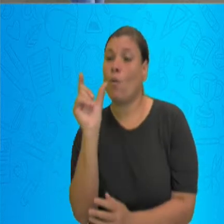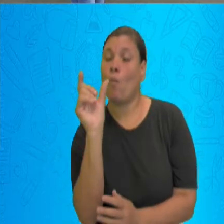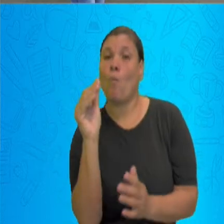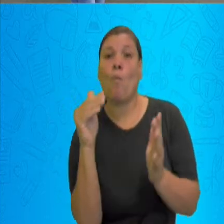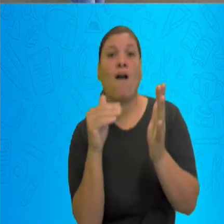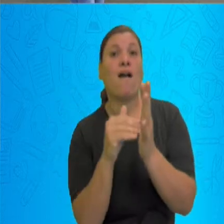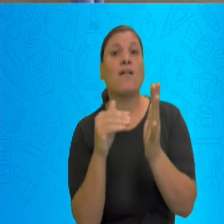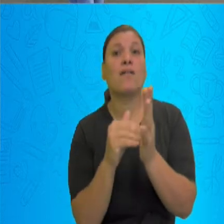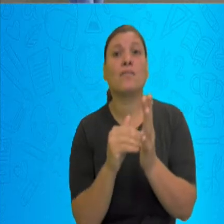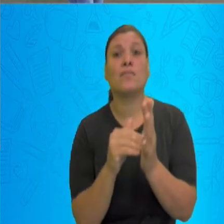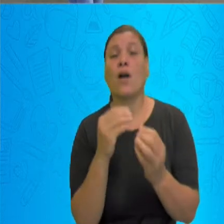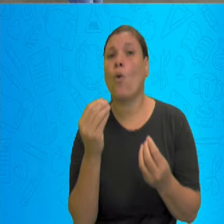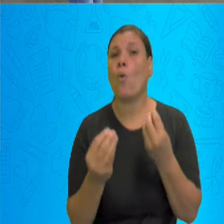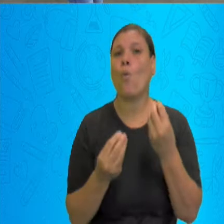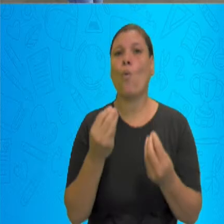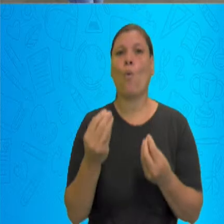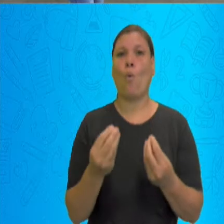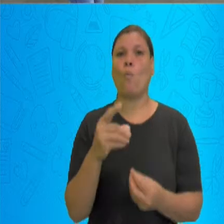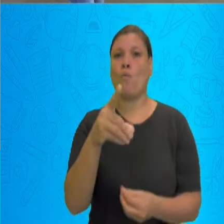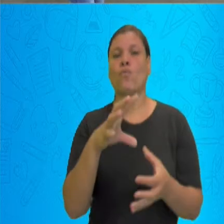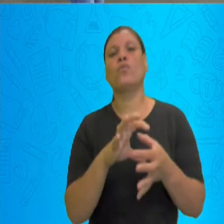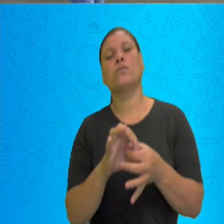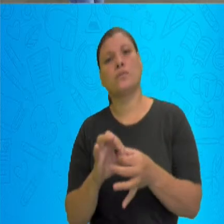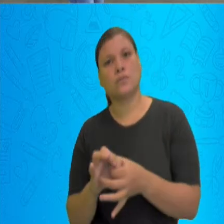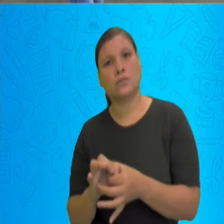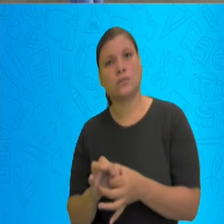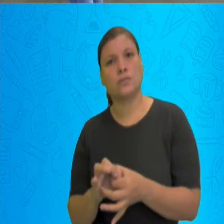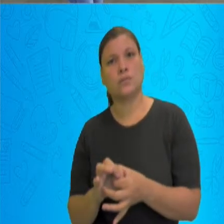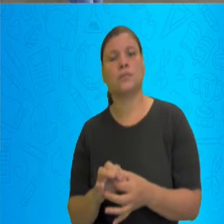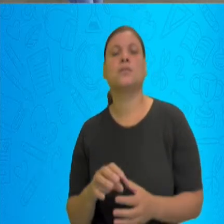Observaram? Primeira pessoa, eu